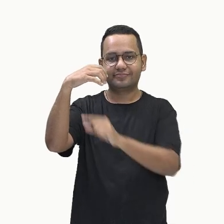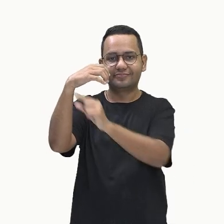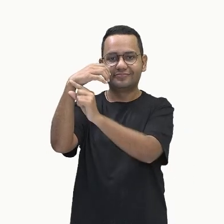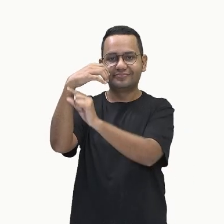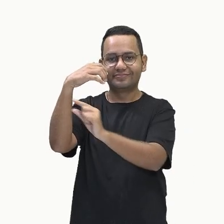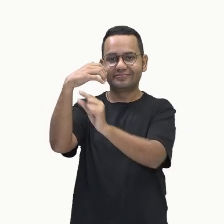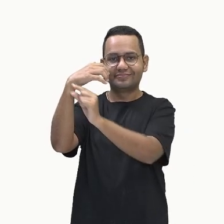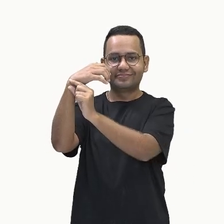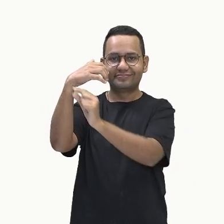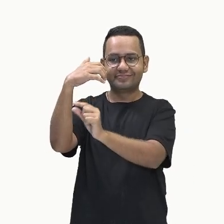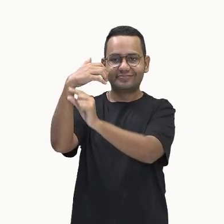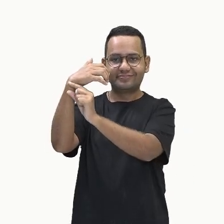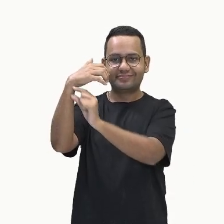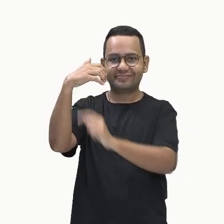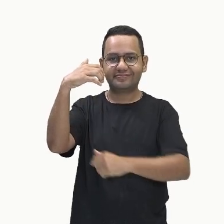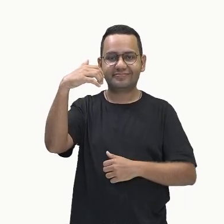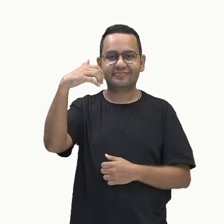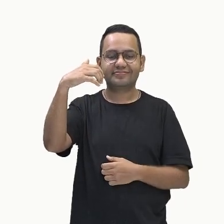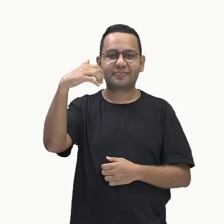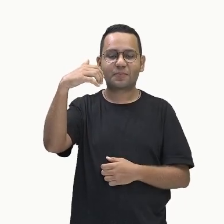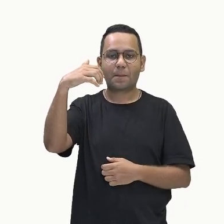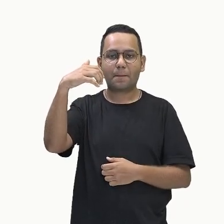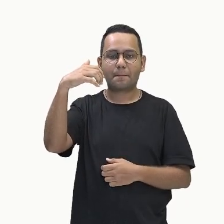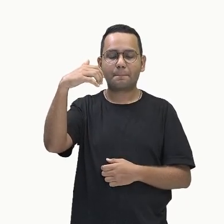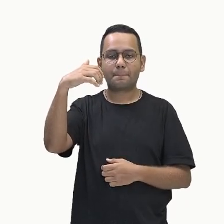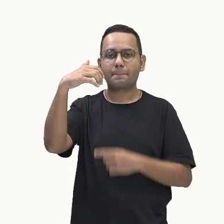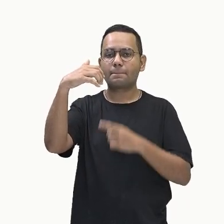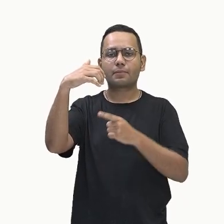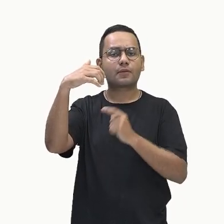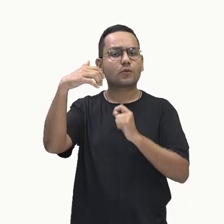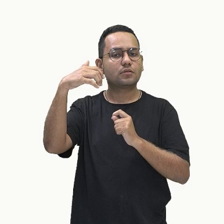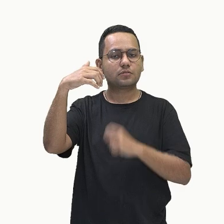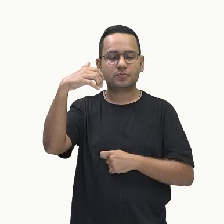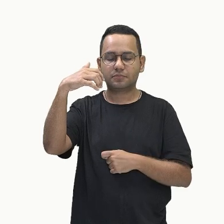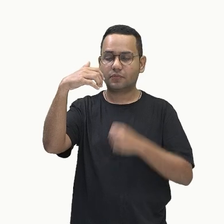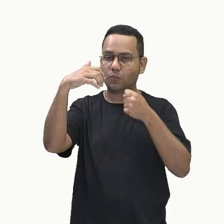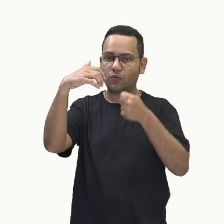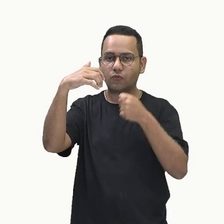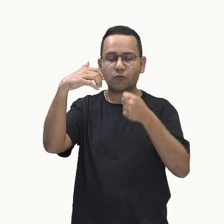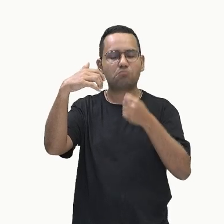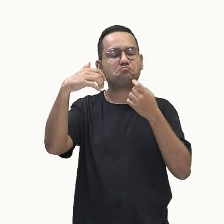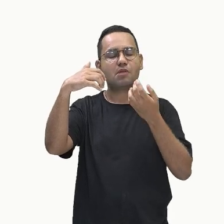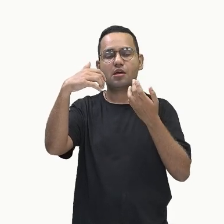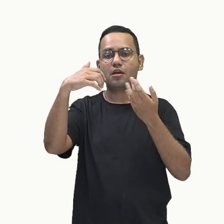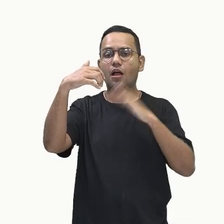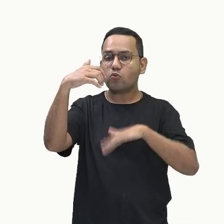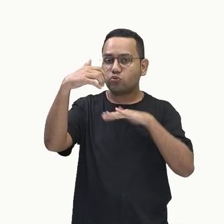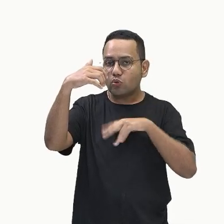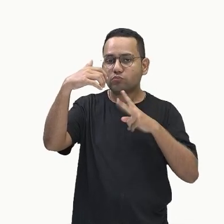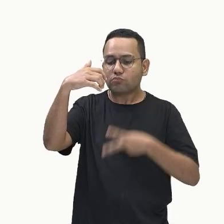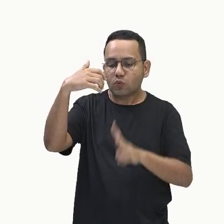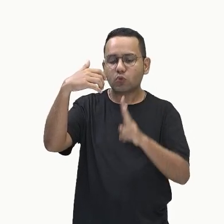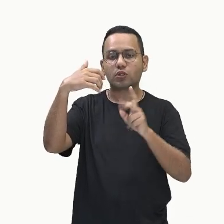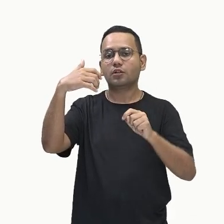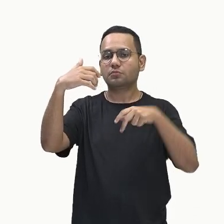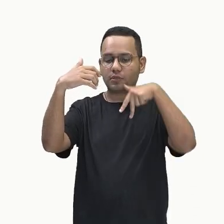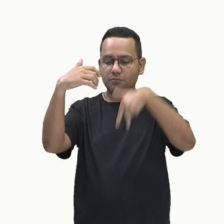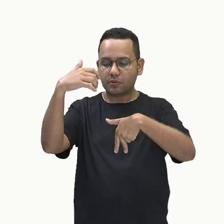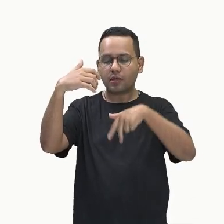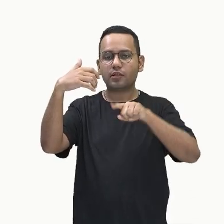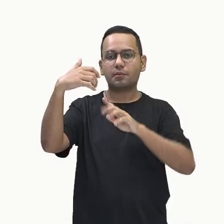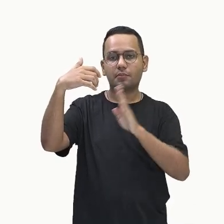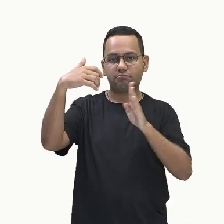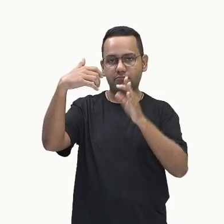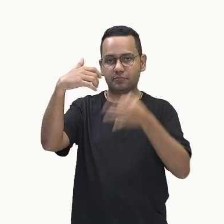cerebelo, ele vai coordenar movimentos voluntários de equilíbrio e postura. O nosso